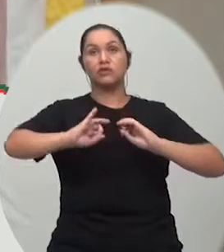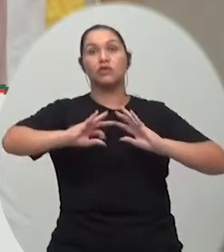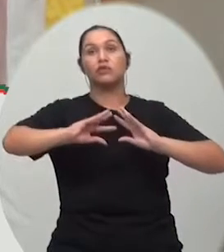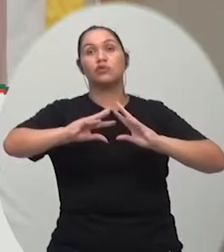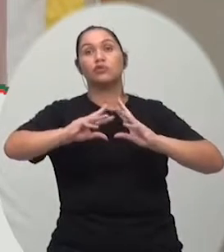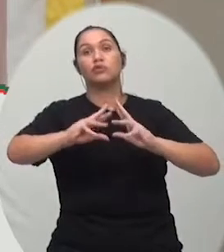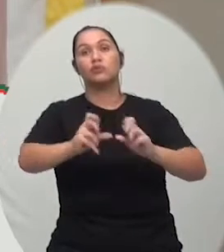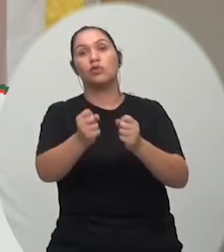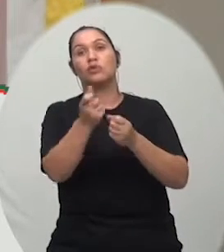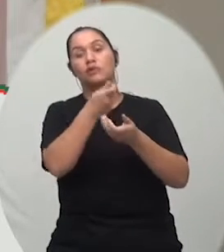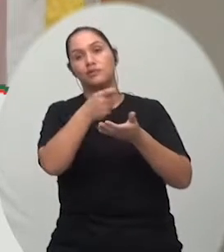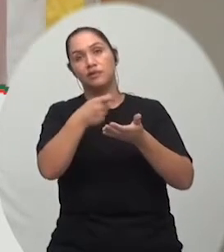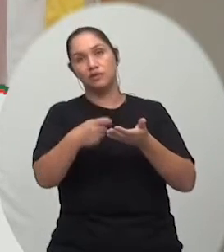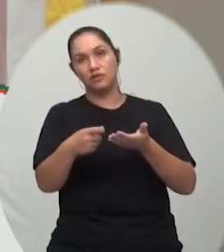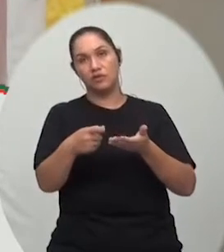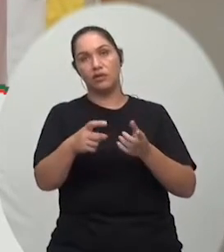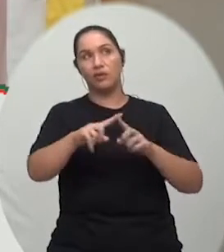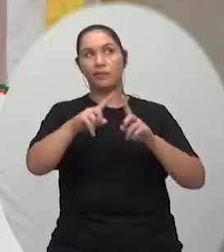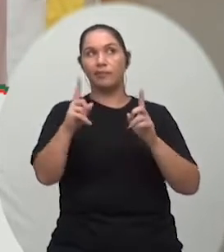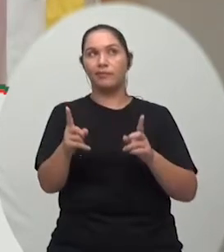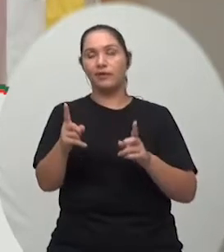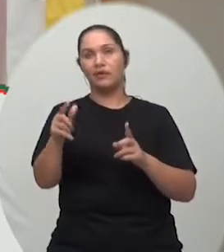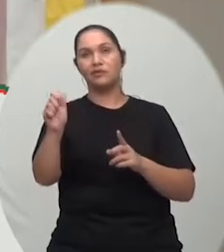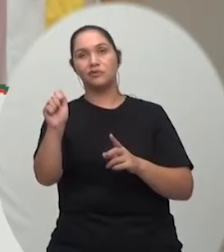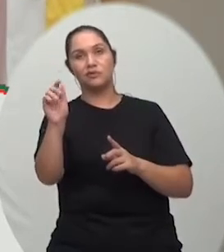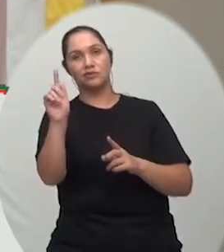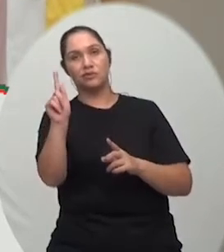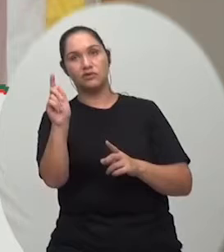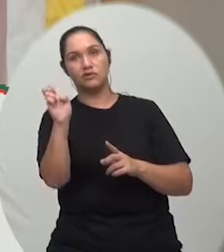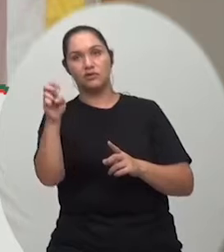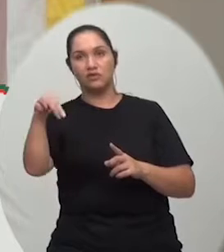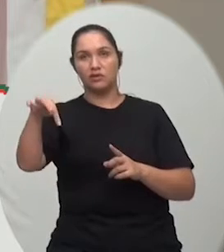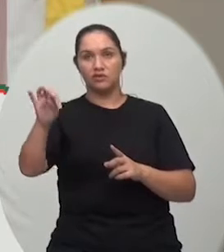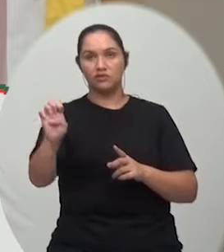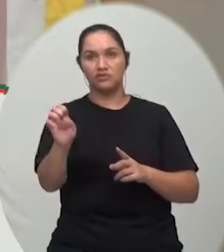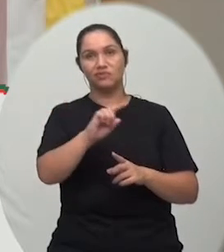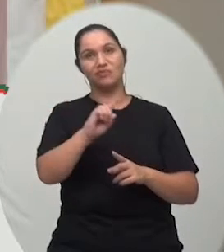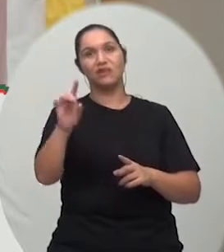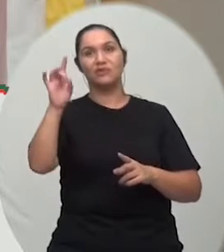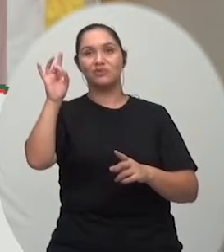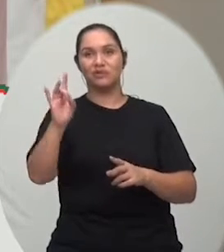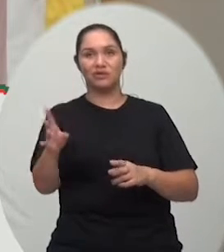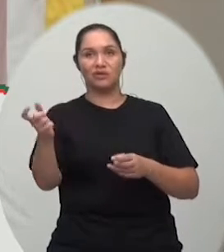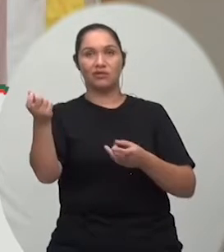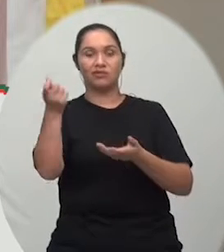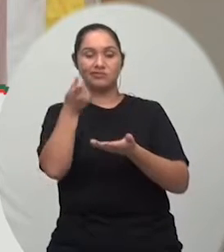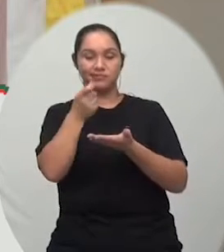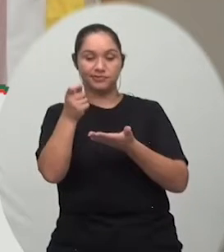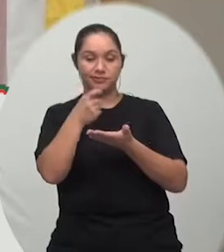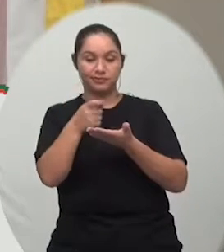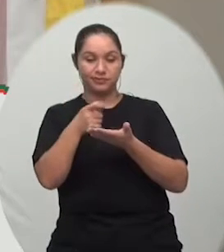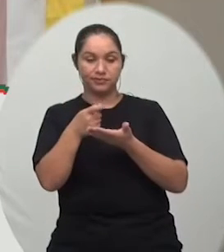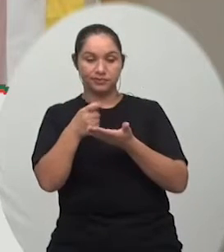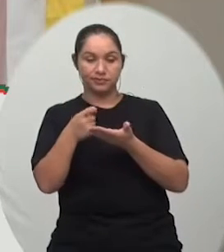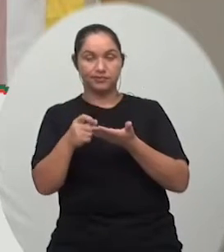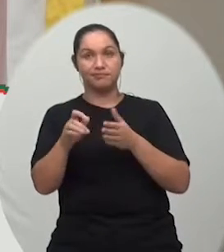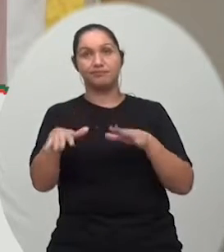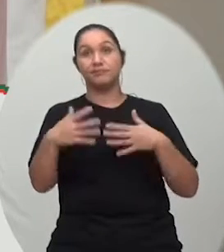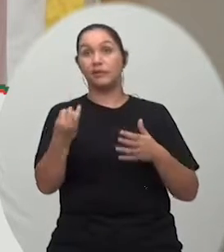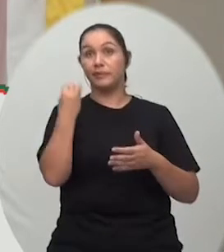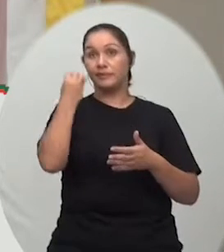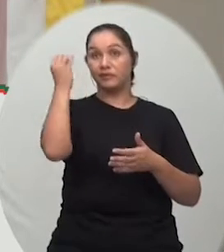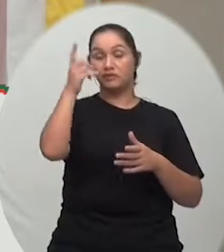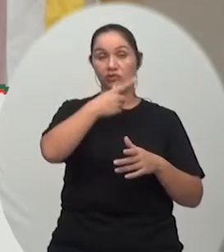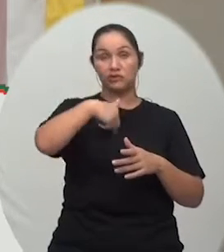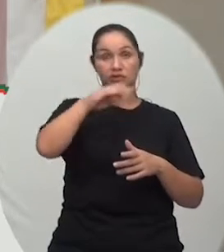e fazer o boletim de ocorrência. Ainda os agentes de trânsito do município não possuem esse equipamento. Então é importante